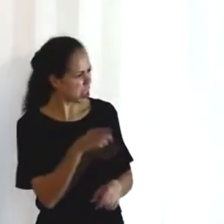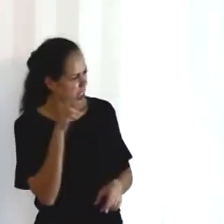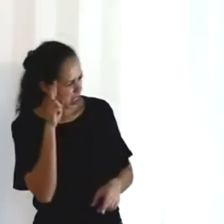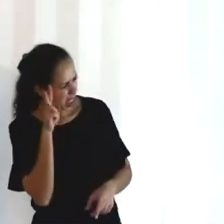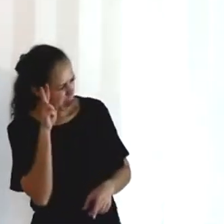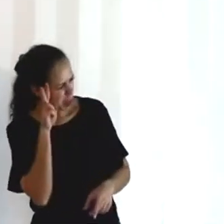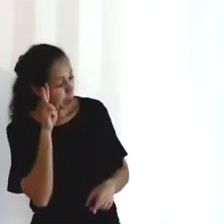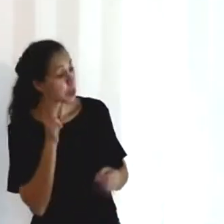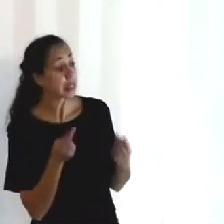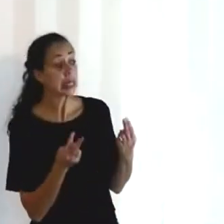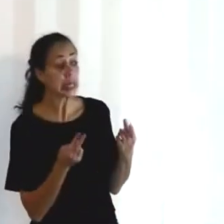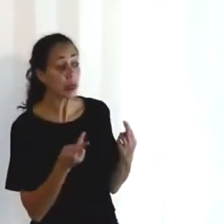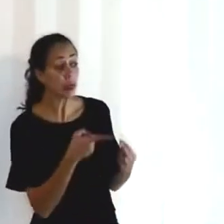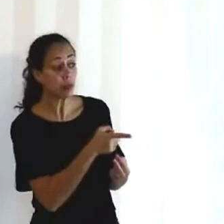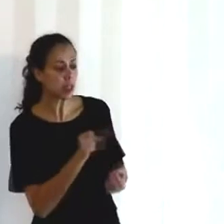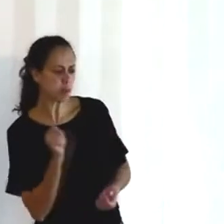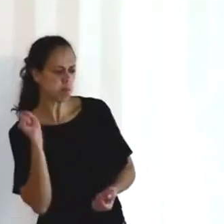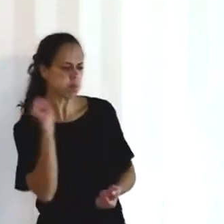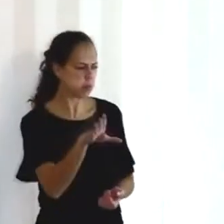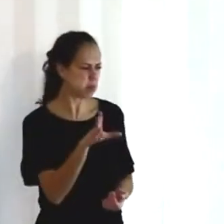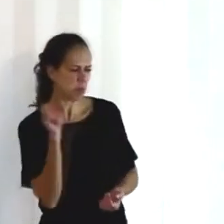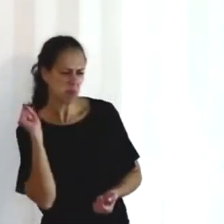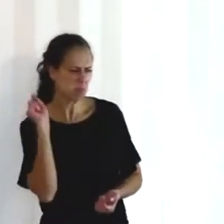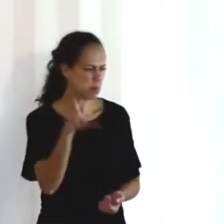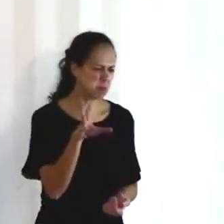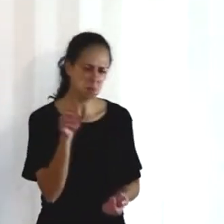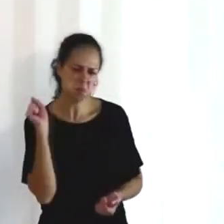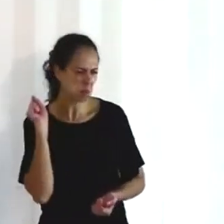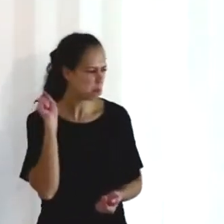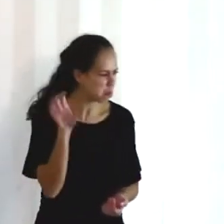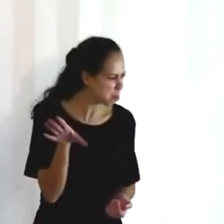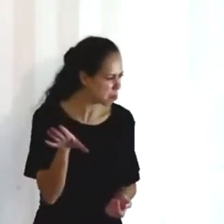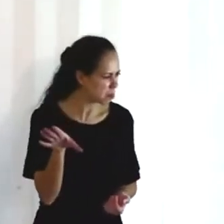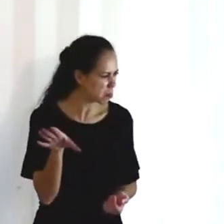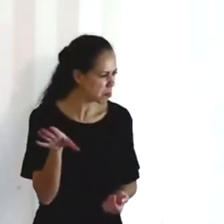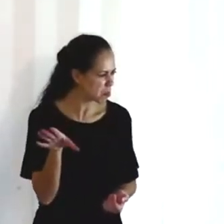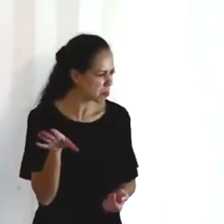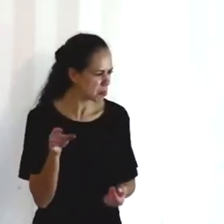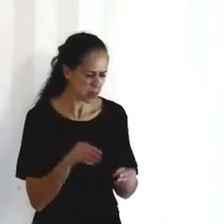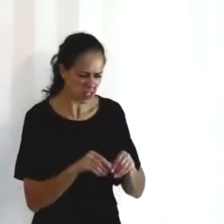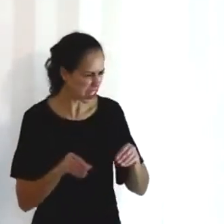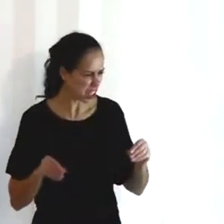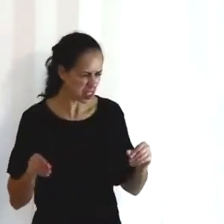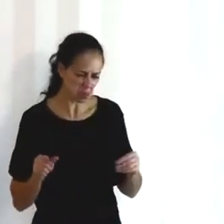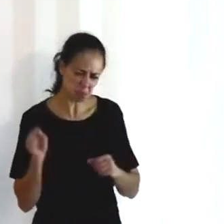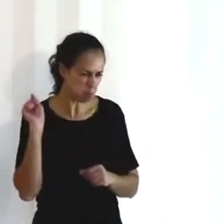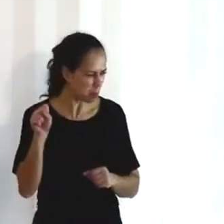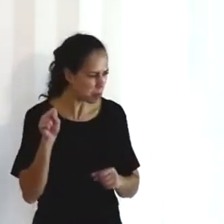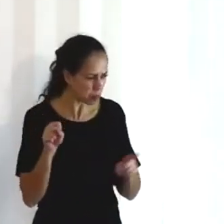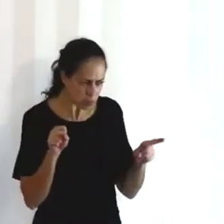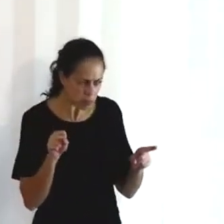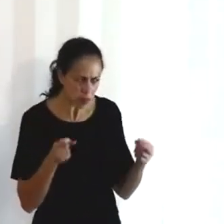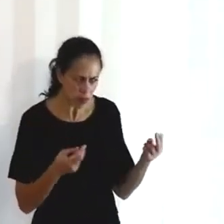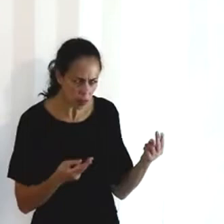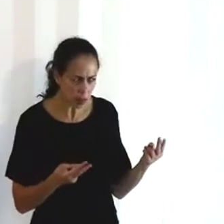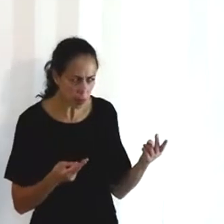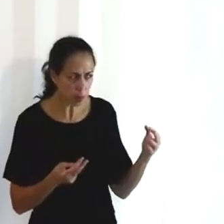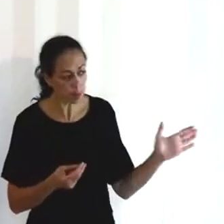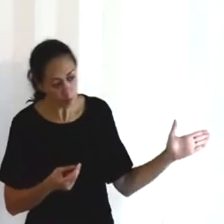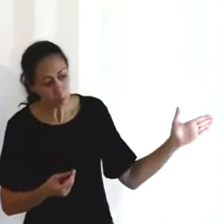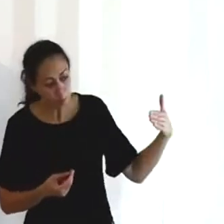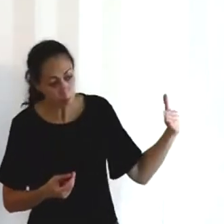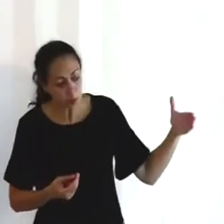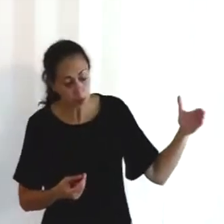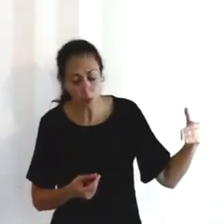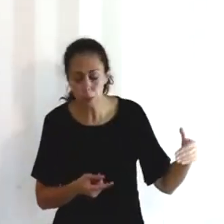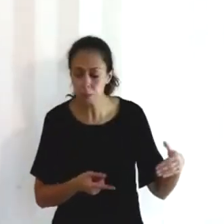estivesse jogando essa argila nesse lençol branco e sujasse esse lençol de vez. Agora vem cá. Levou o filhinho dele diante